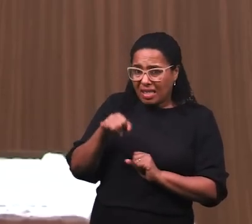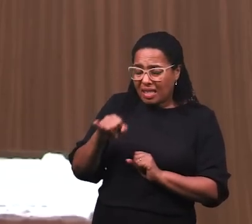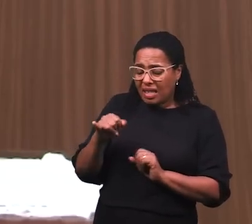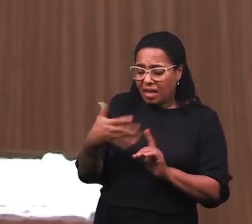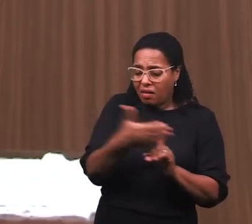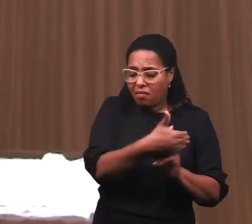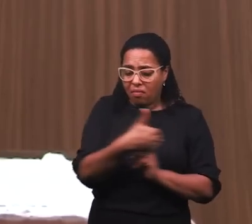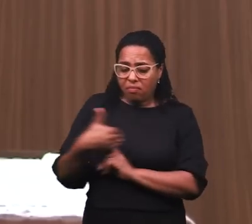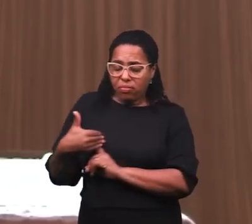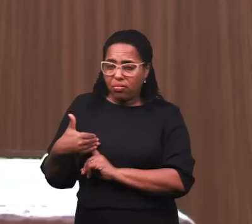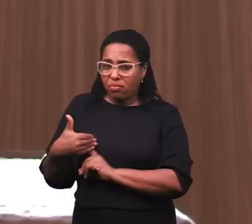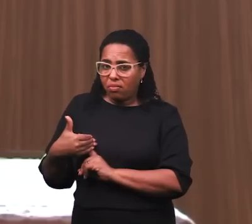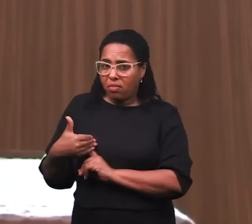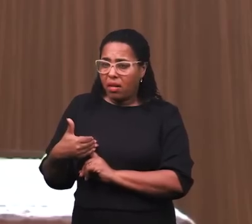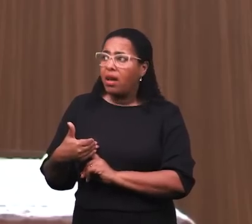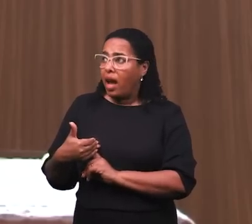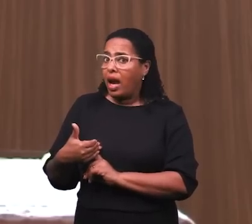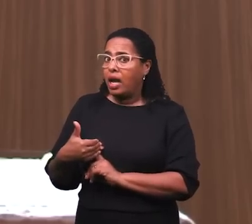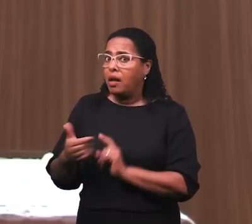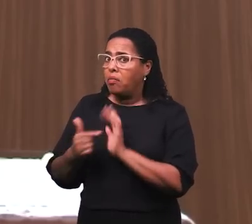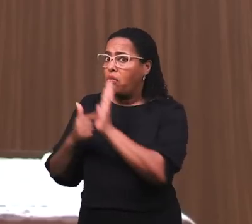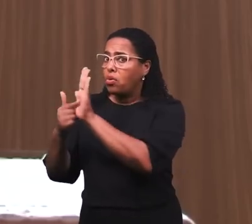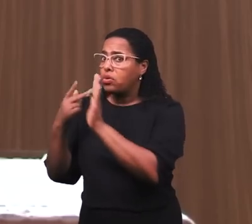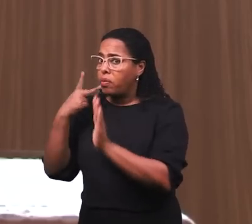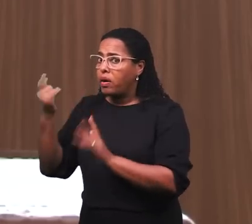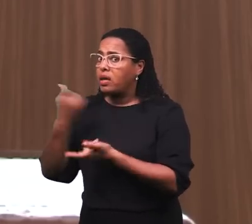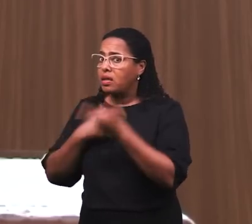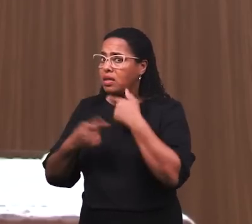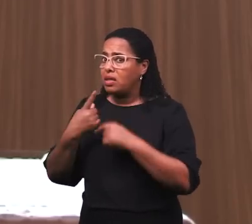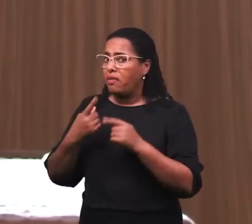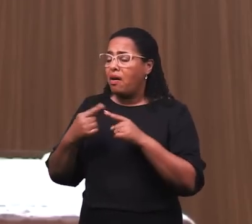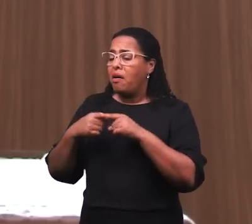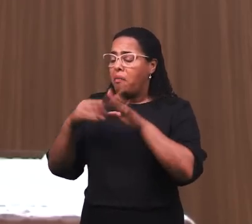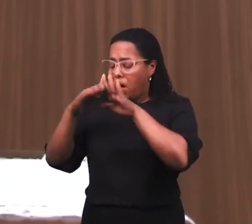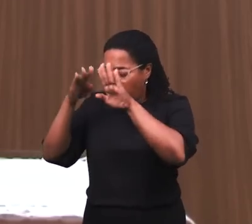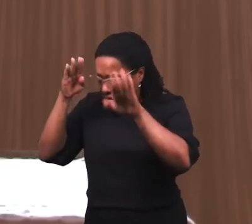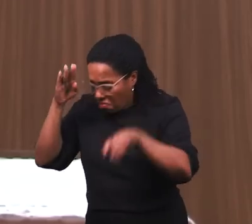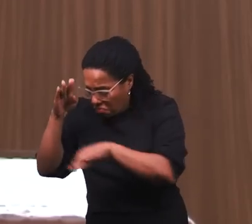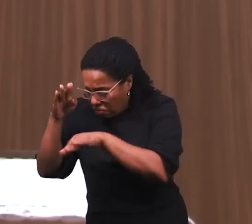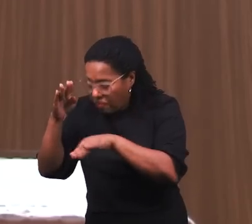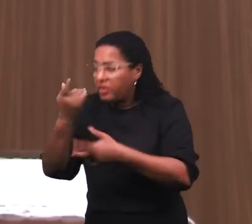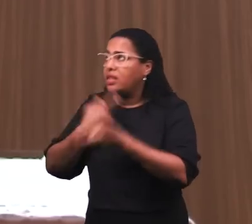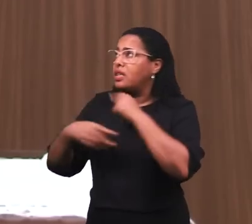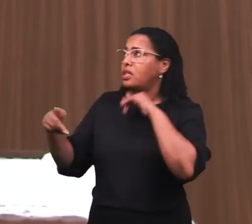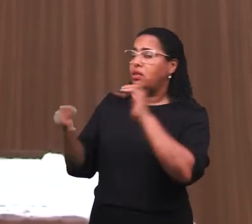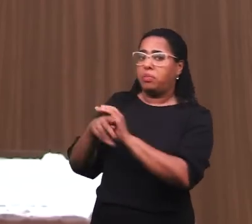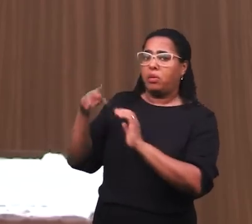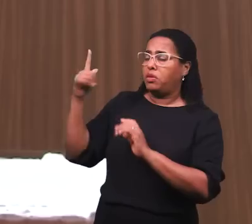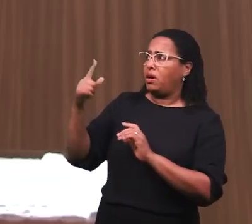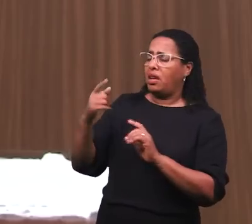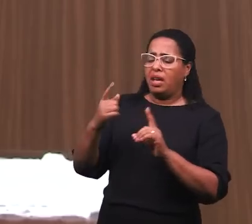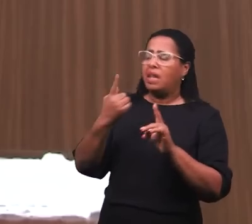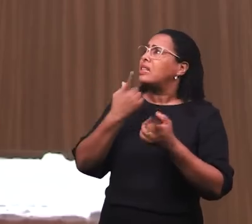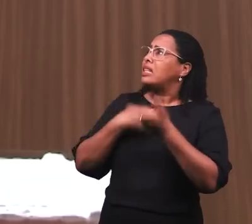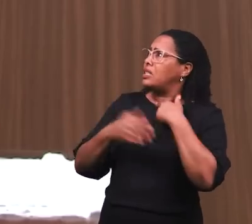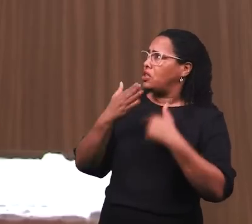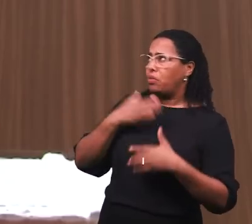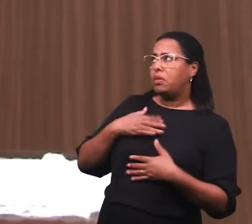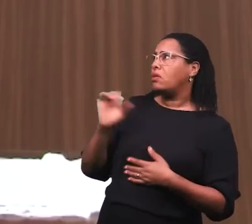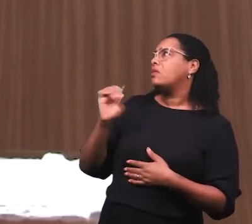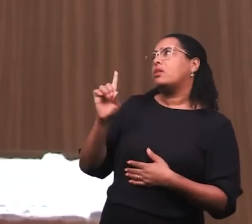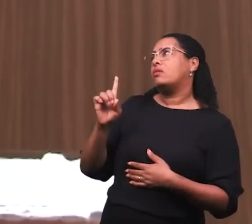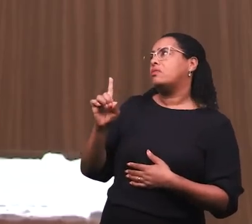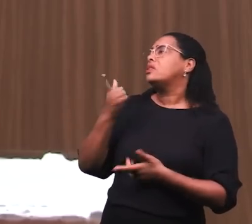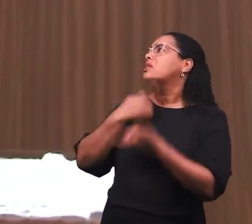poupado, ele mostrou o que queria, mas ele se submeteu à vontade do Pai. Não seja como eu quero, mas como